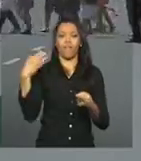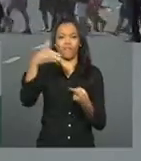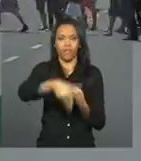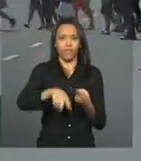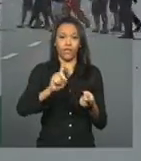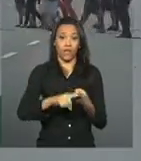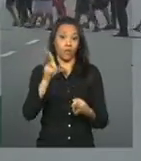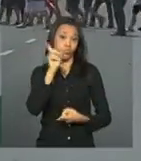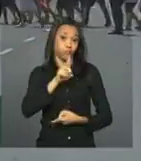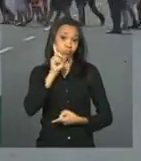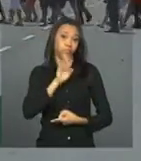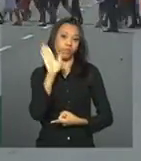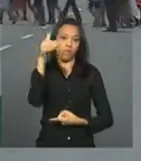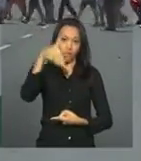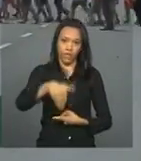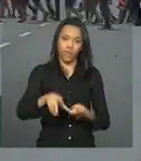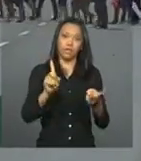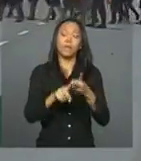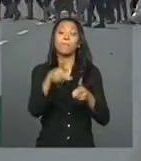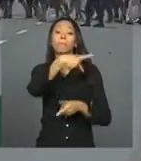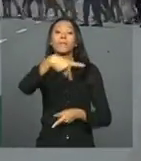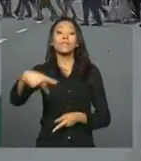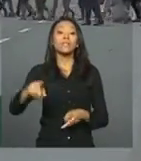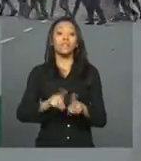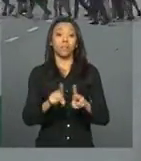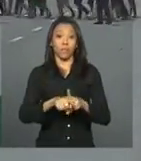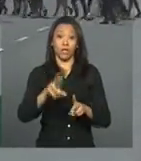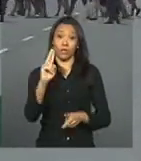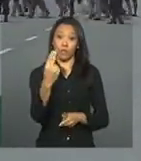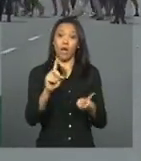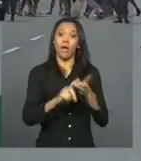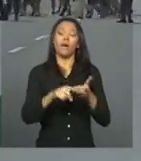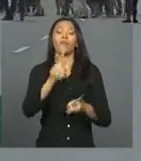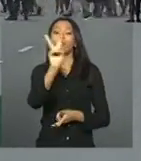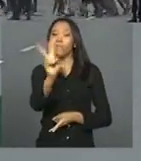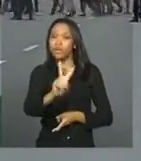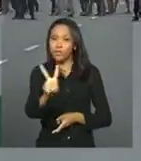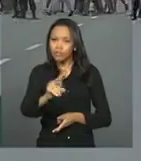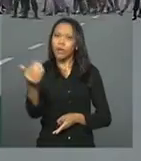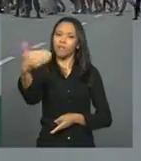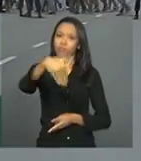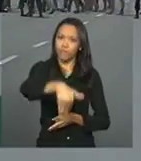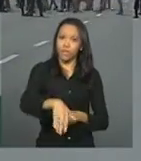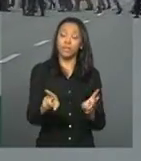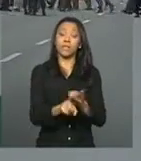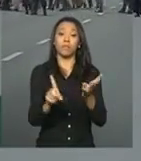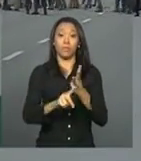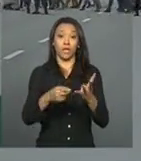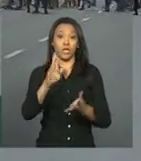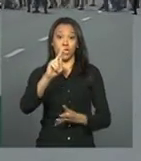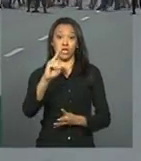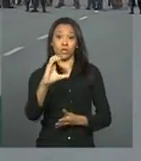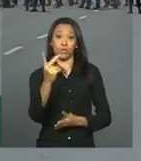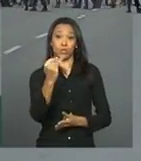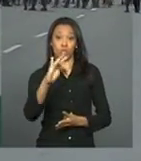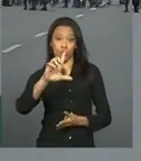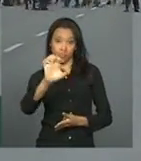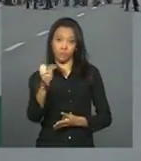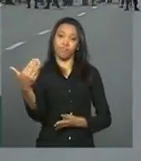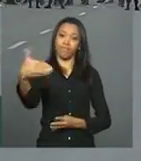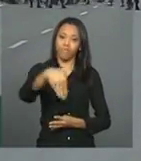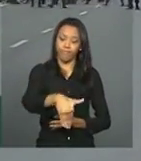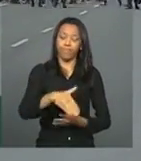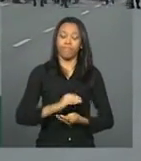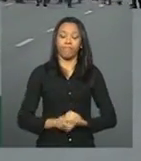vice-presidente dos Estados Unidos, Joe Biden, os presidentes do Uruguai, José Mujica, da Venezuela, Nicolás Maduro, e do Chile, Michelle Bachelet.